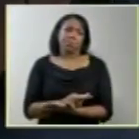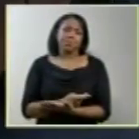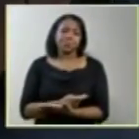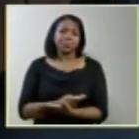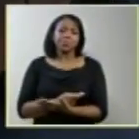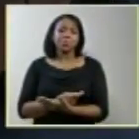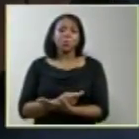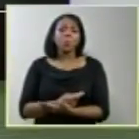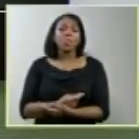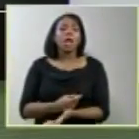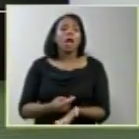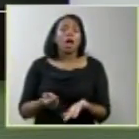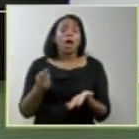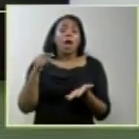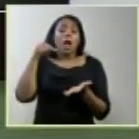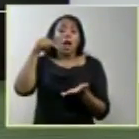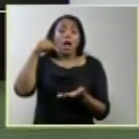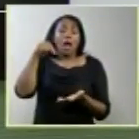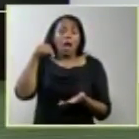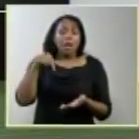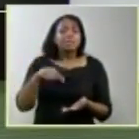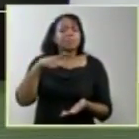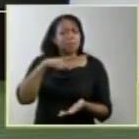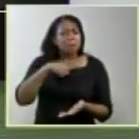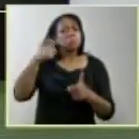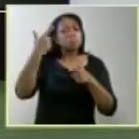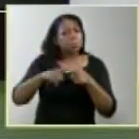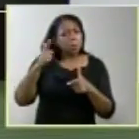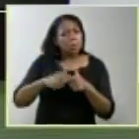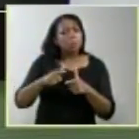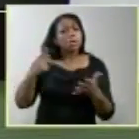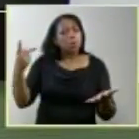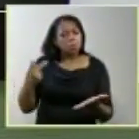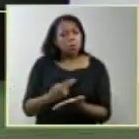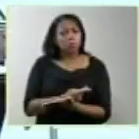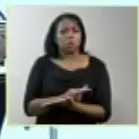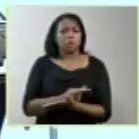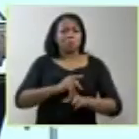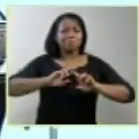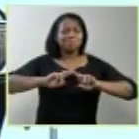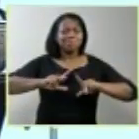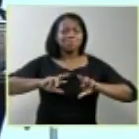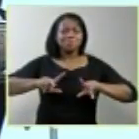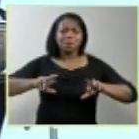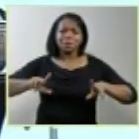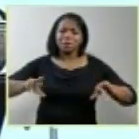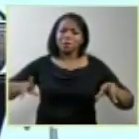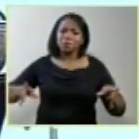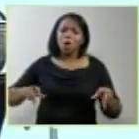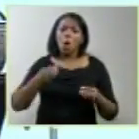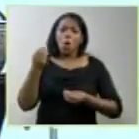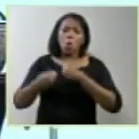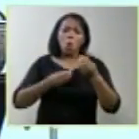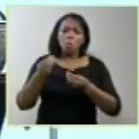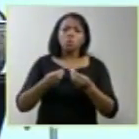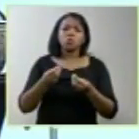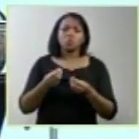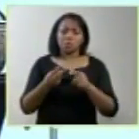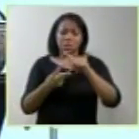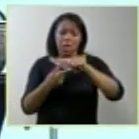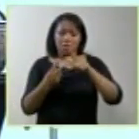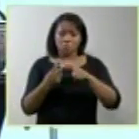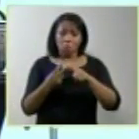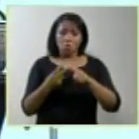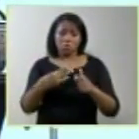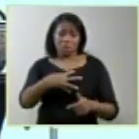Aqui temos os riscos de repetição da anencefalia em diversas situações, com um filho afetado, dois filhos afetados, três